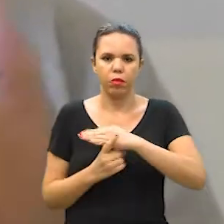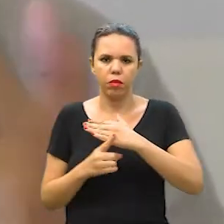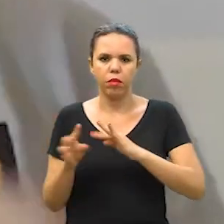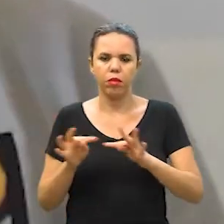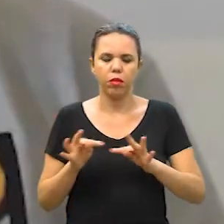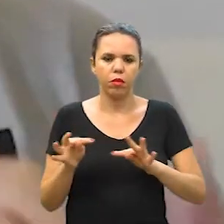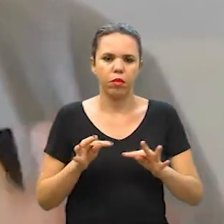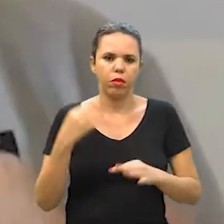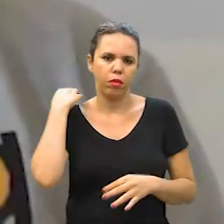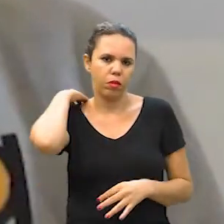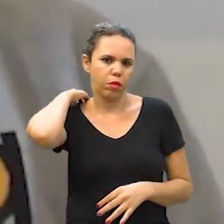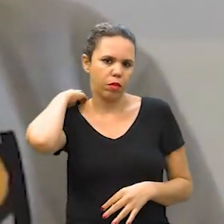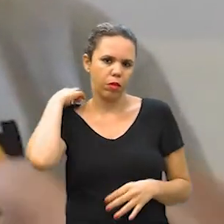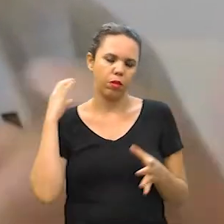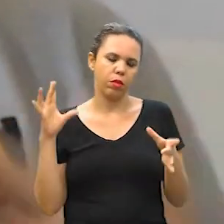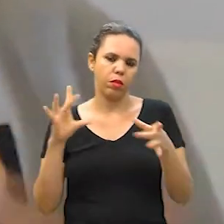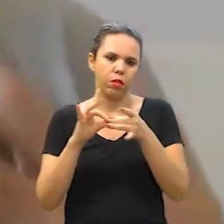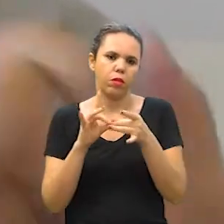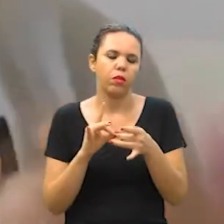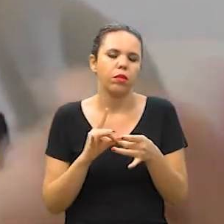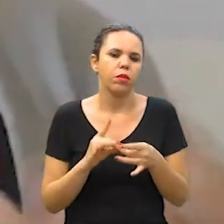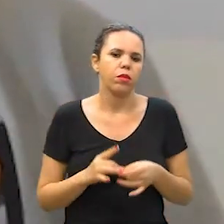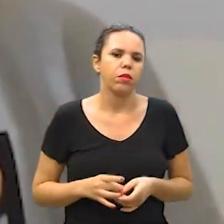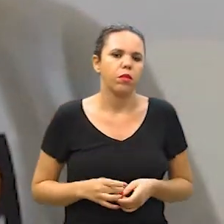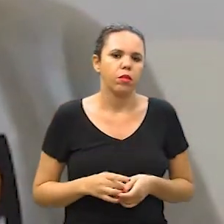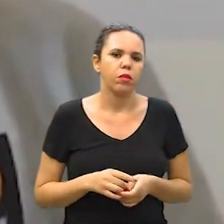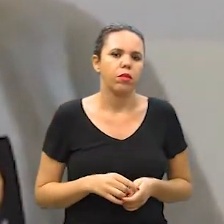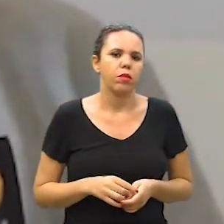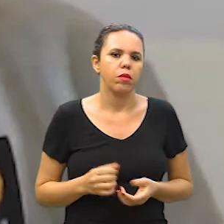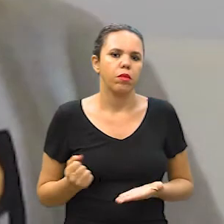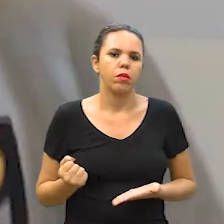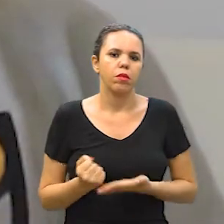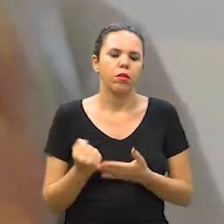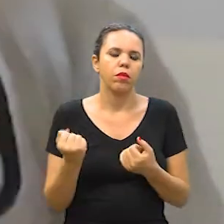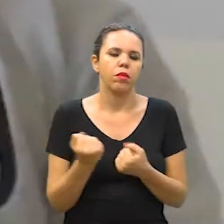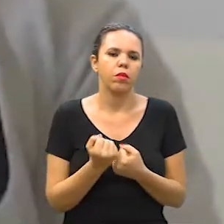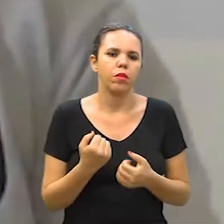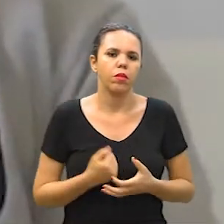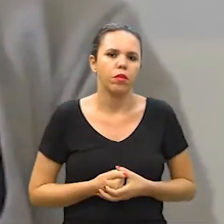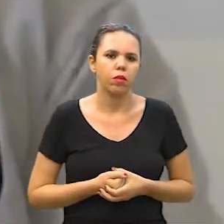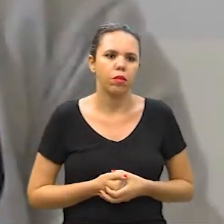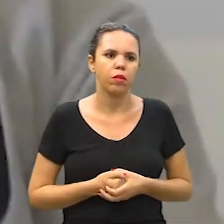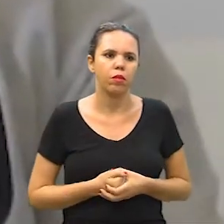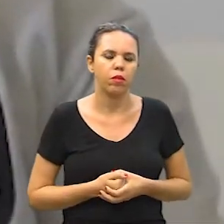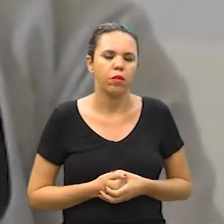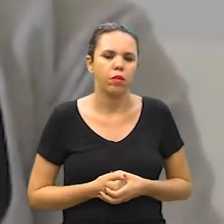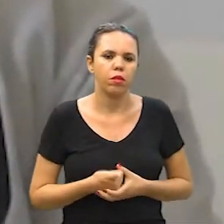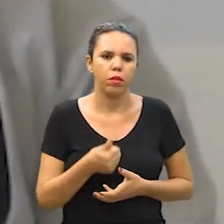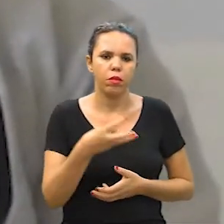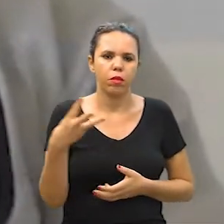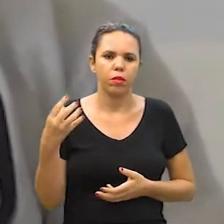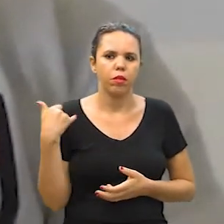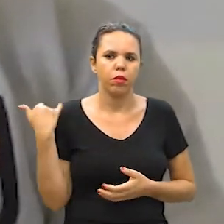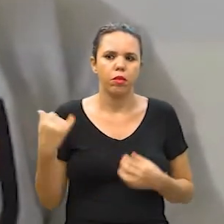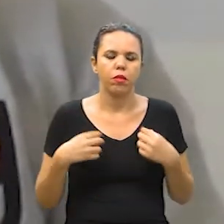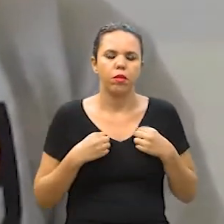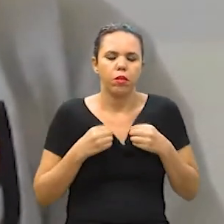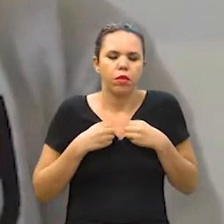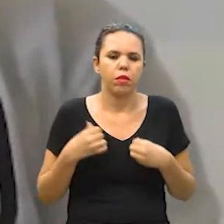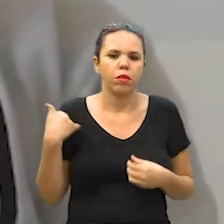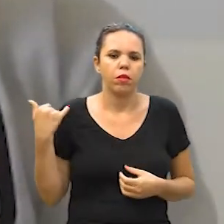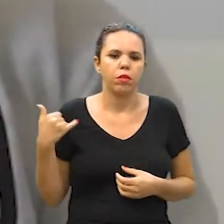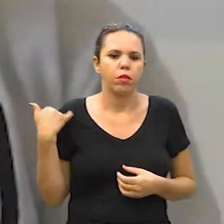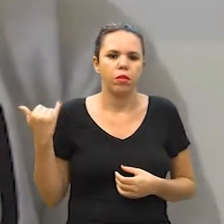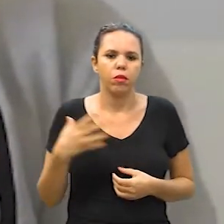consultoria, uma boa parceria, serem assessorados desde os 13 anos de